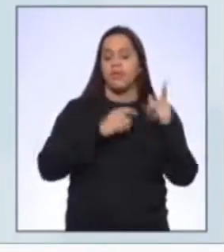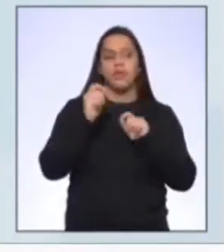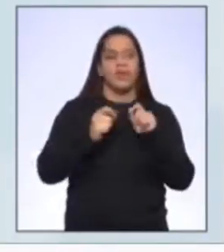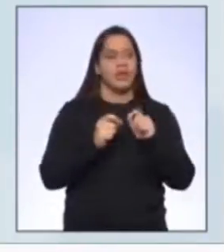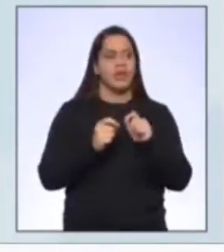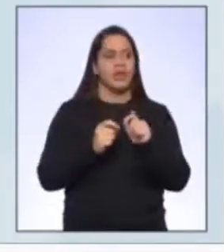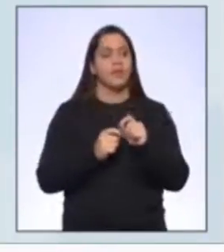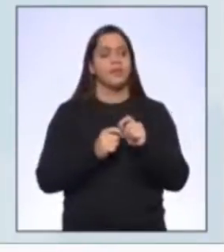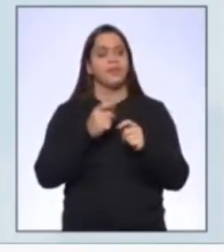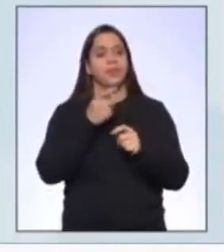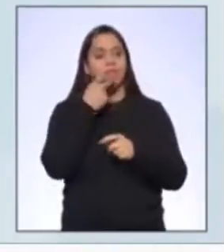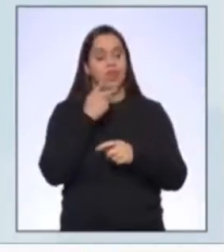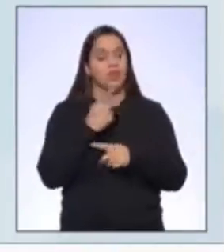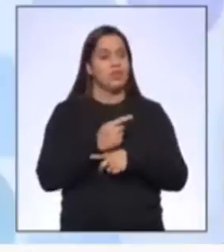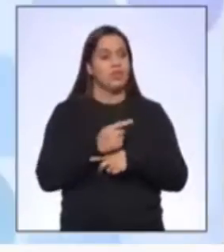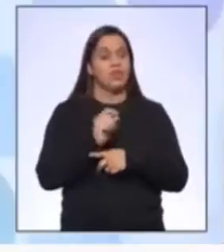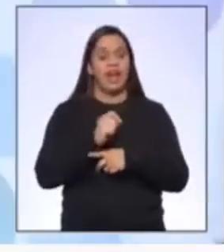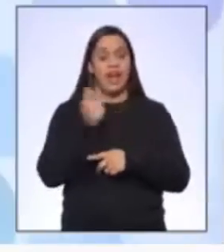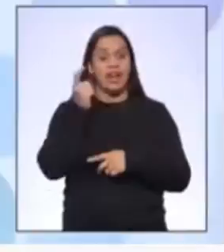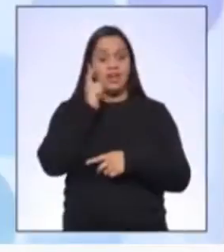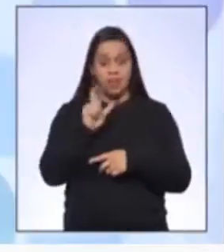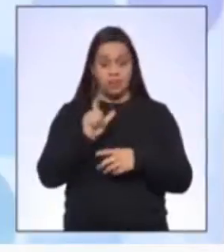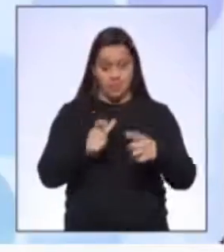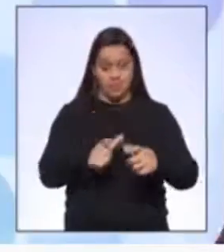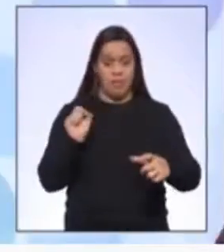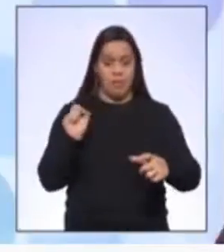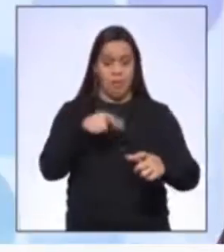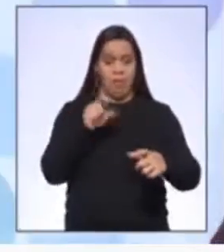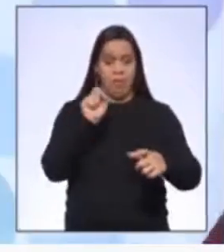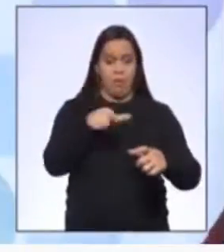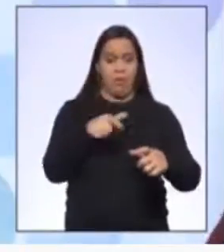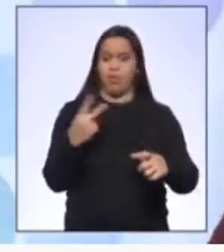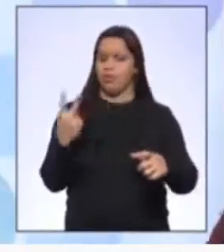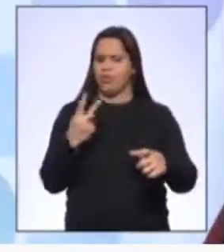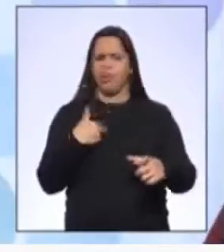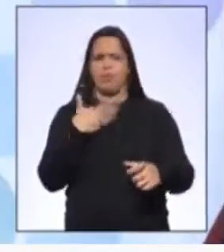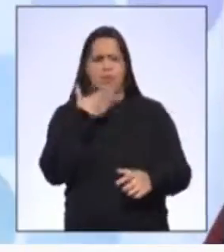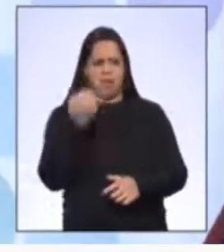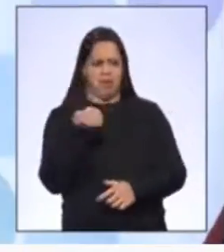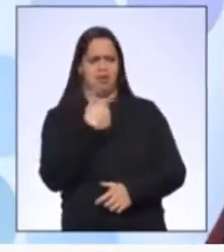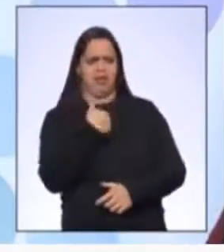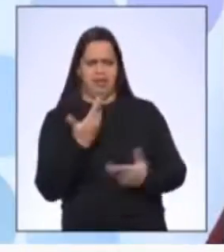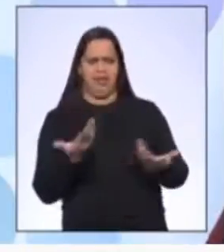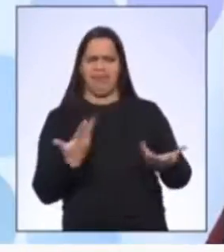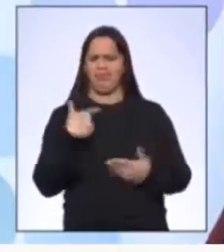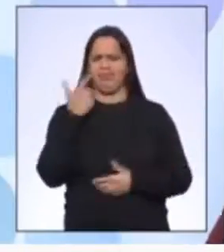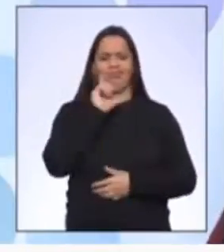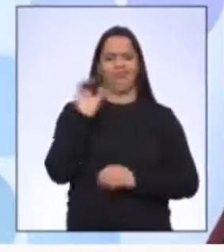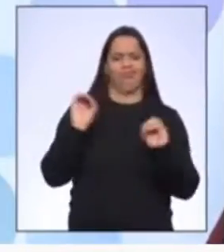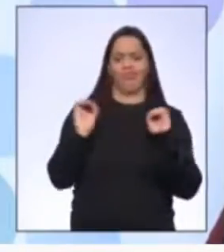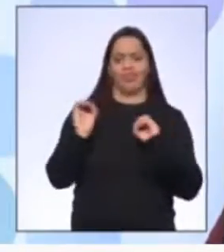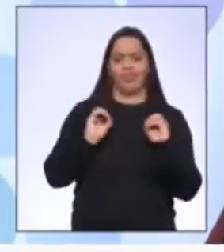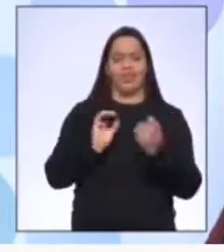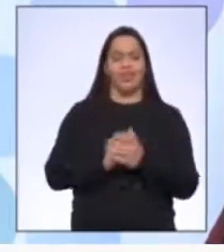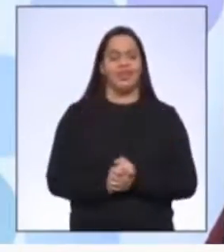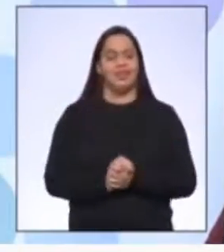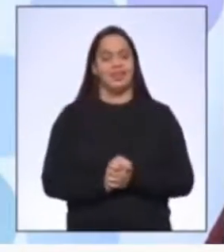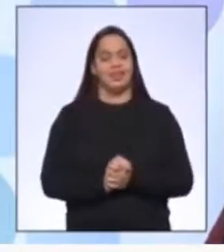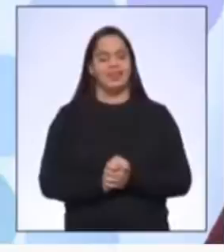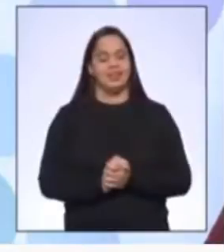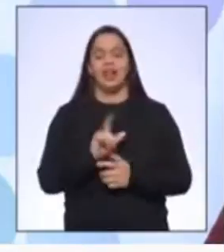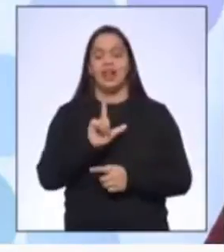eles falaram da importância ou duas bolinhas a então agora tá melhor do que eu viu olha eu não consegui nada é